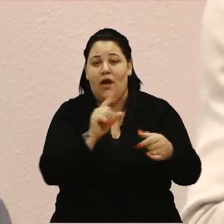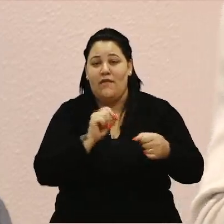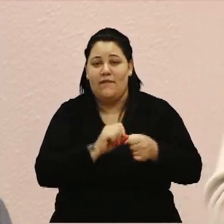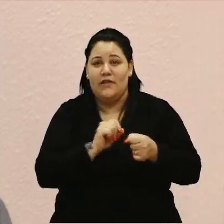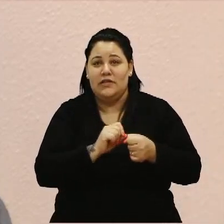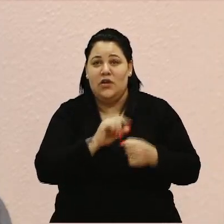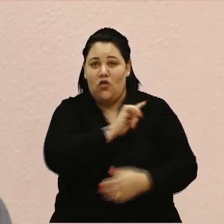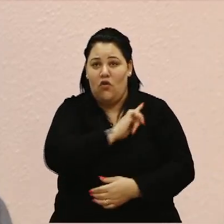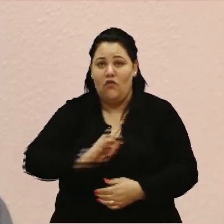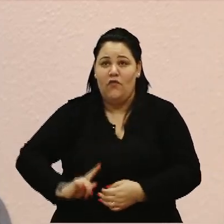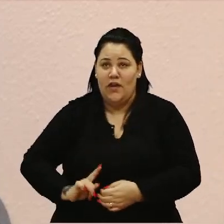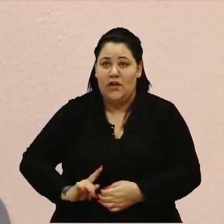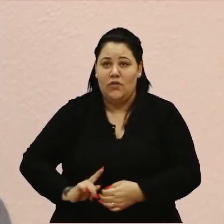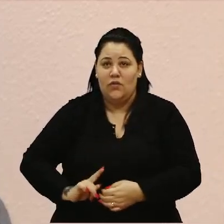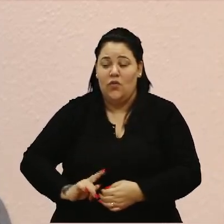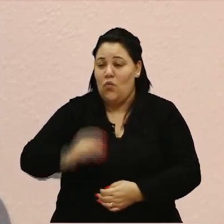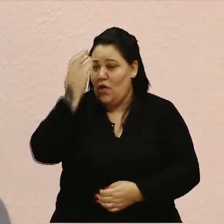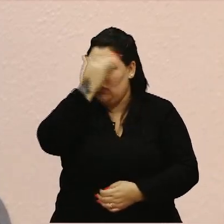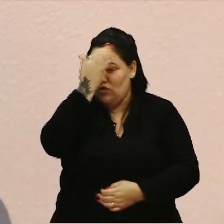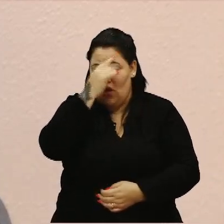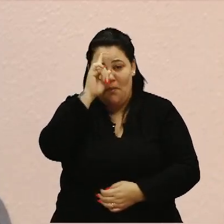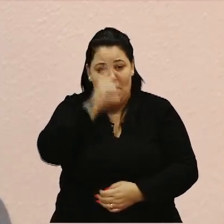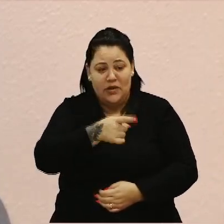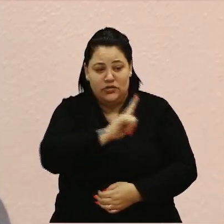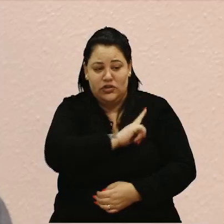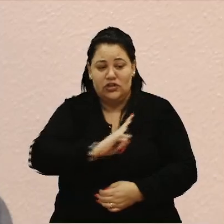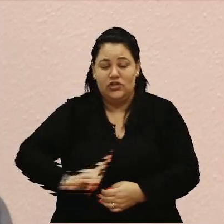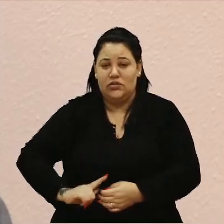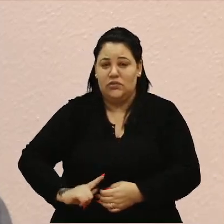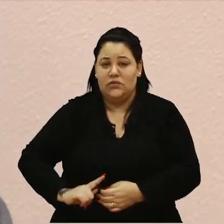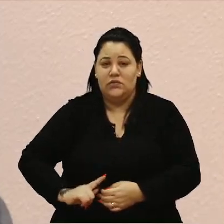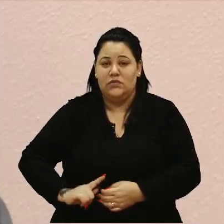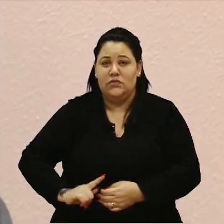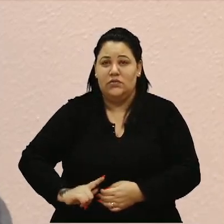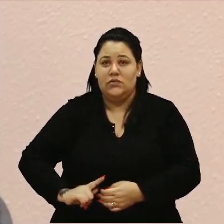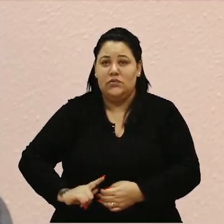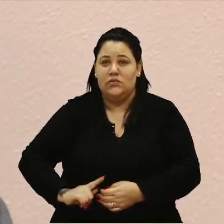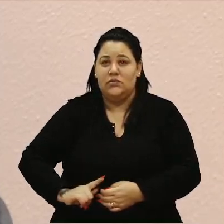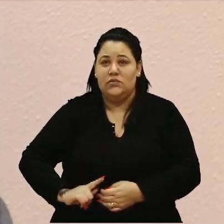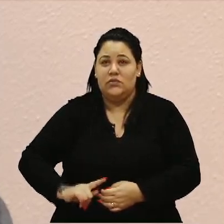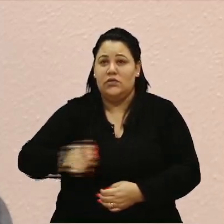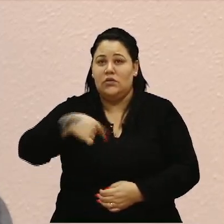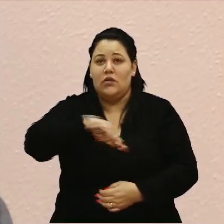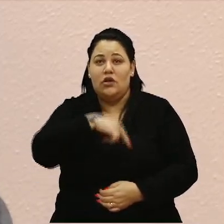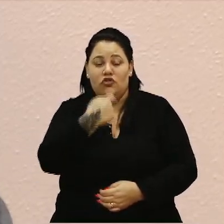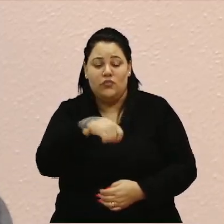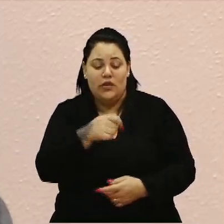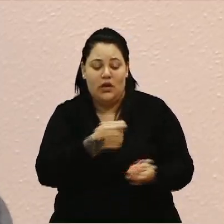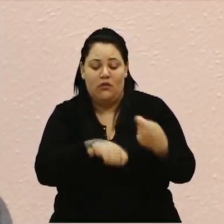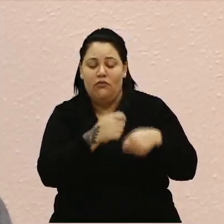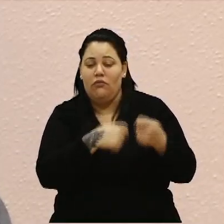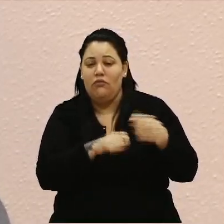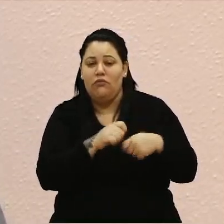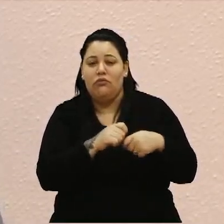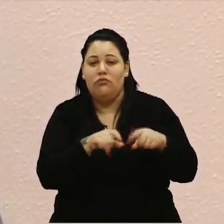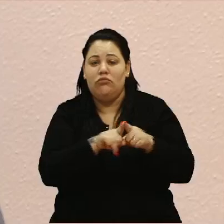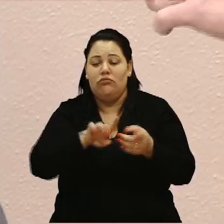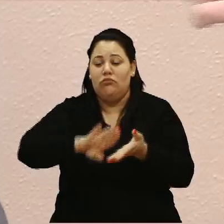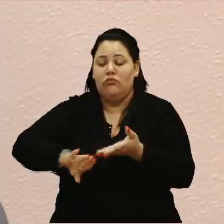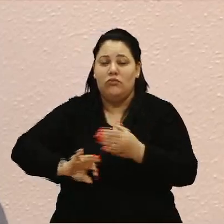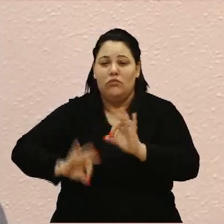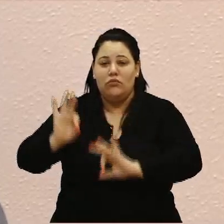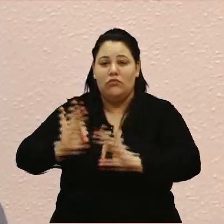o Adiló, governe para Caxias do Sul e que a gente depois não tenha que estar negociando para retirar projeto, para alguma coisa parecida,